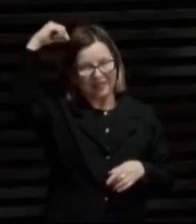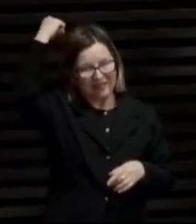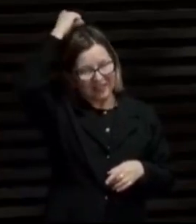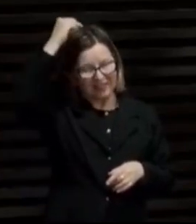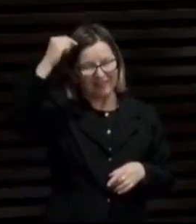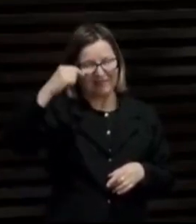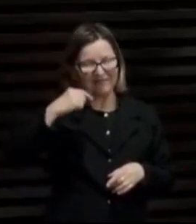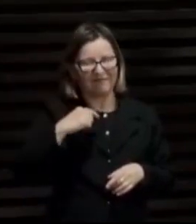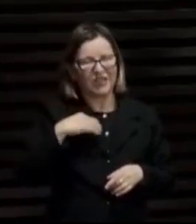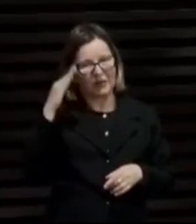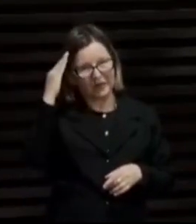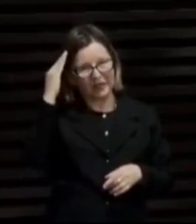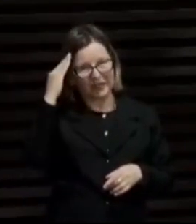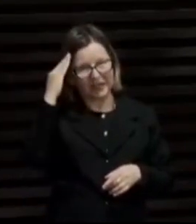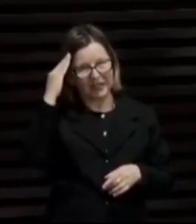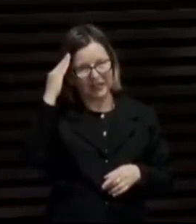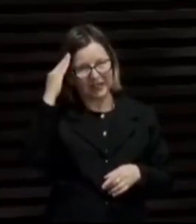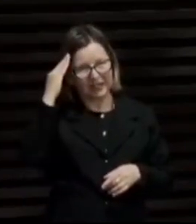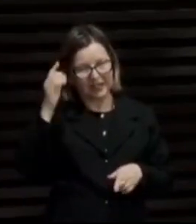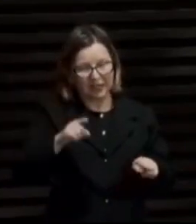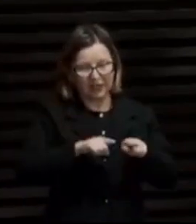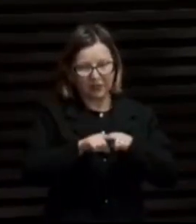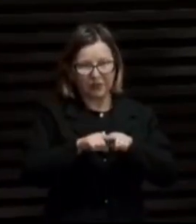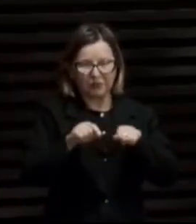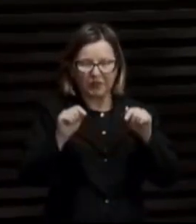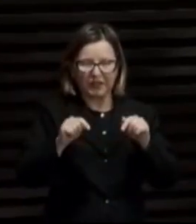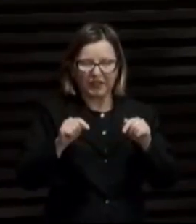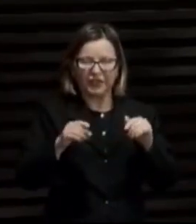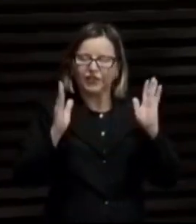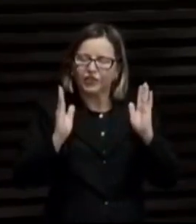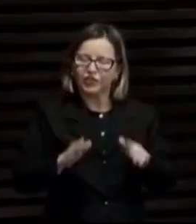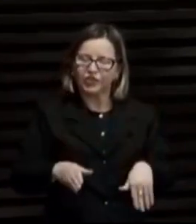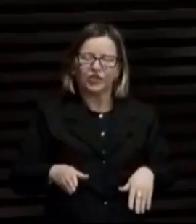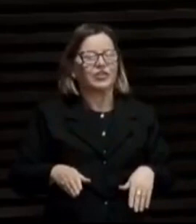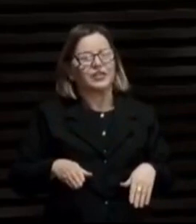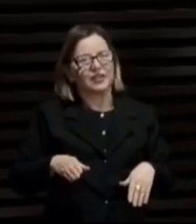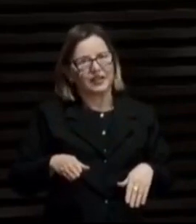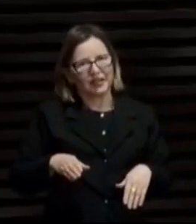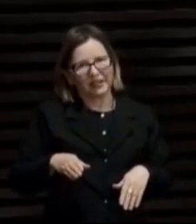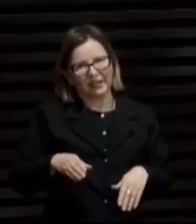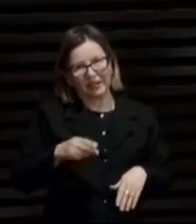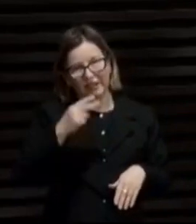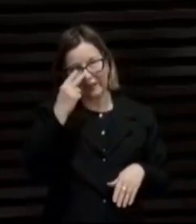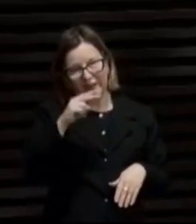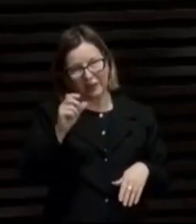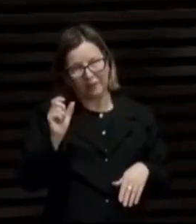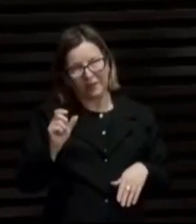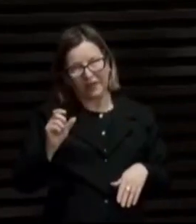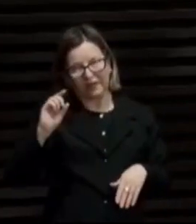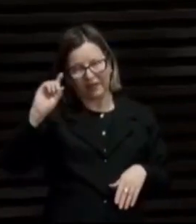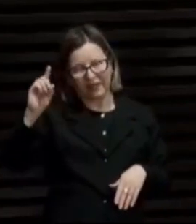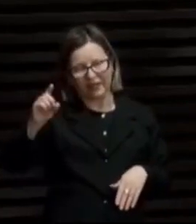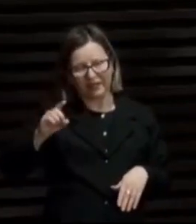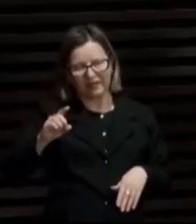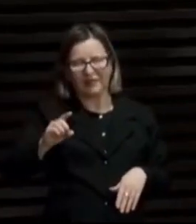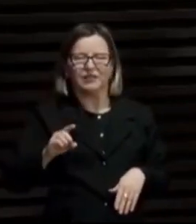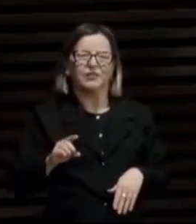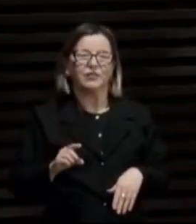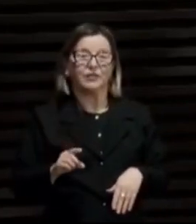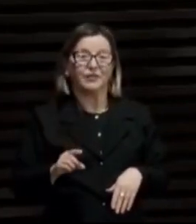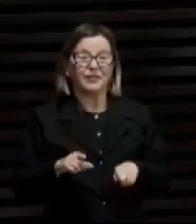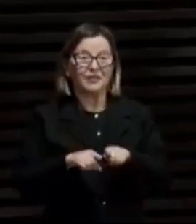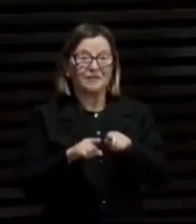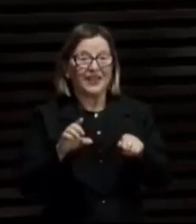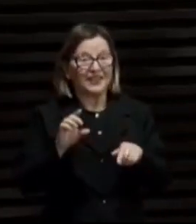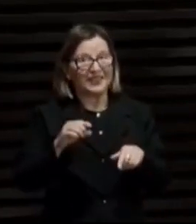palavra. Mas tem aquele momento que o Senhor, que o Espírito Santo vai e pega você e traz isso. E traz a realidade. E aquilo